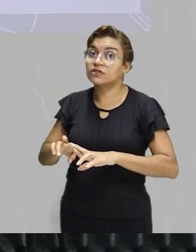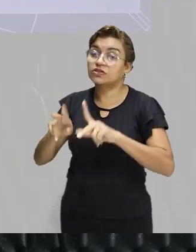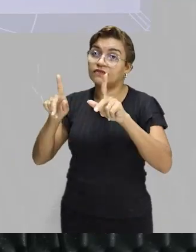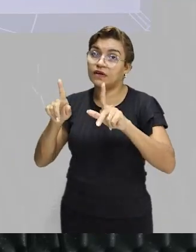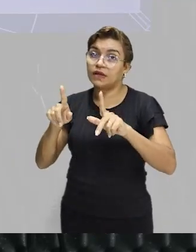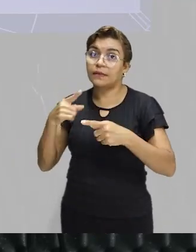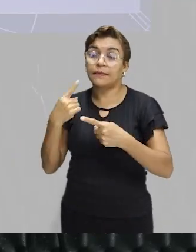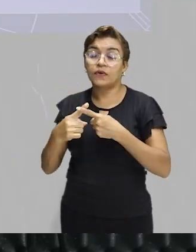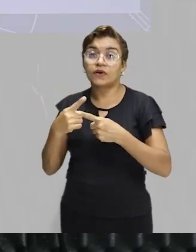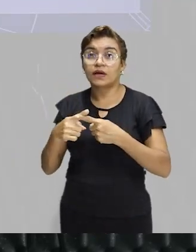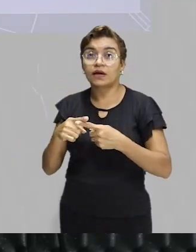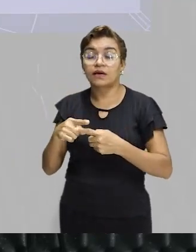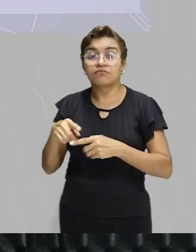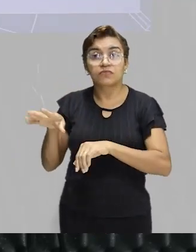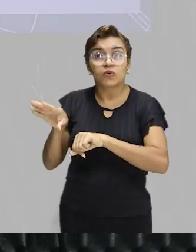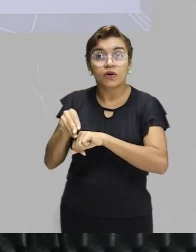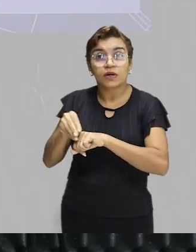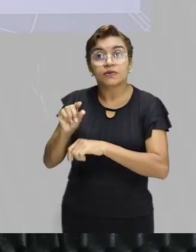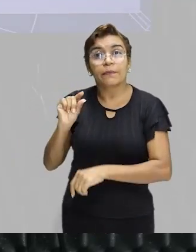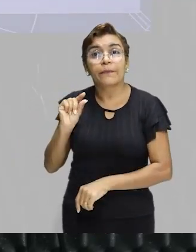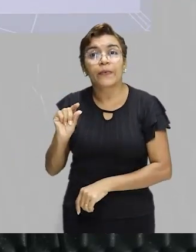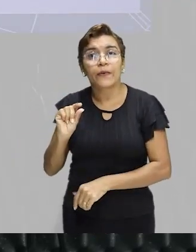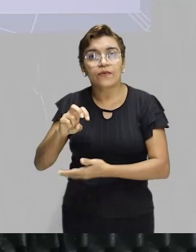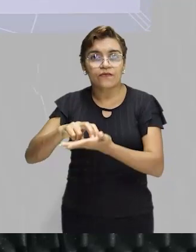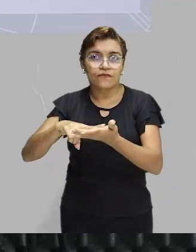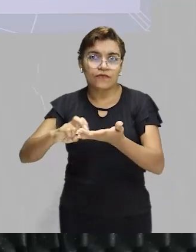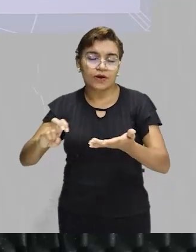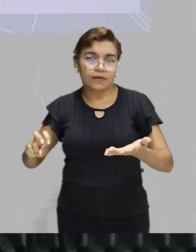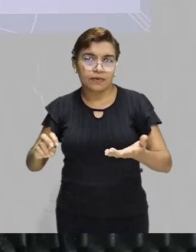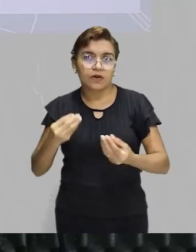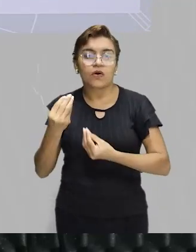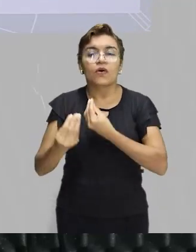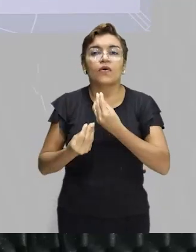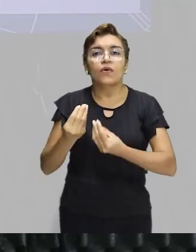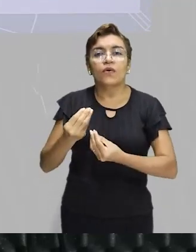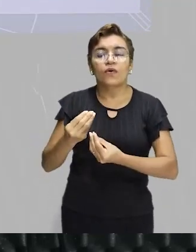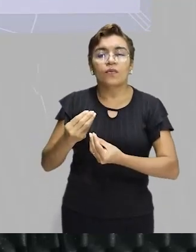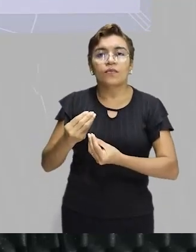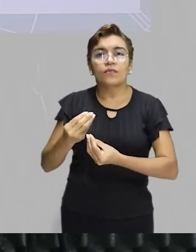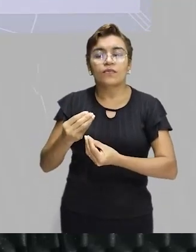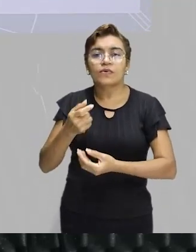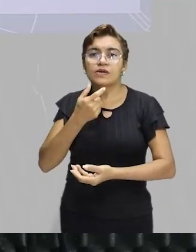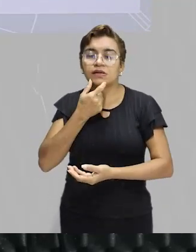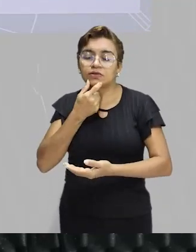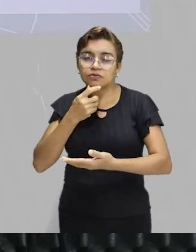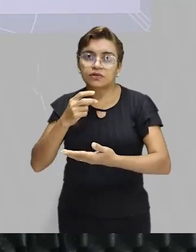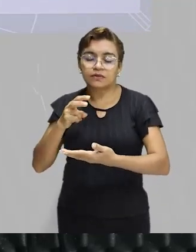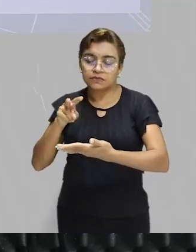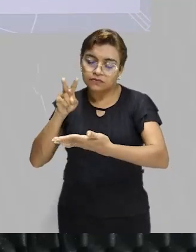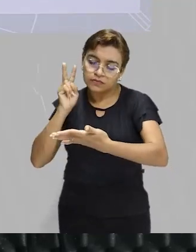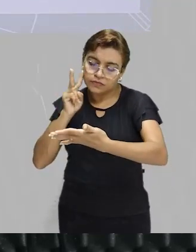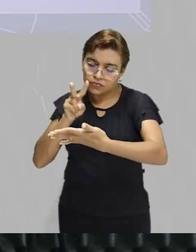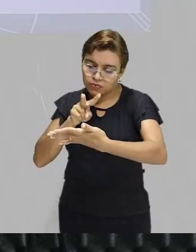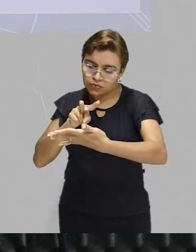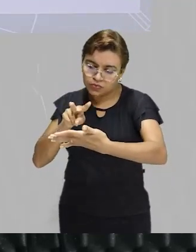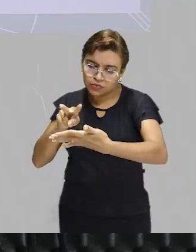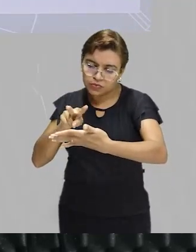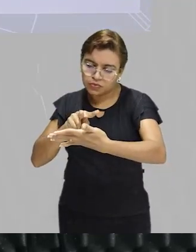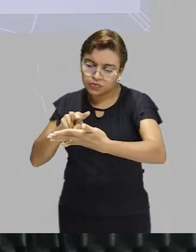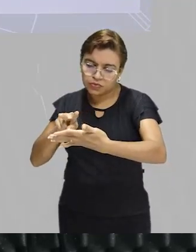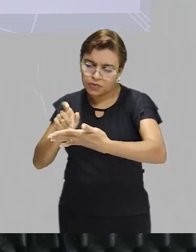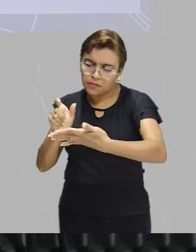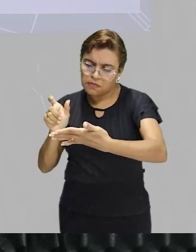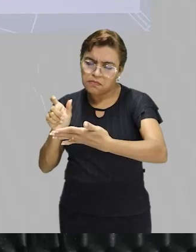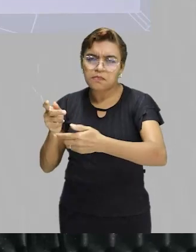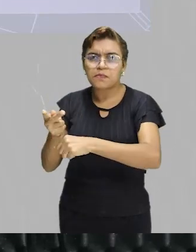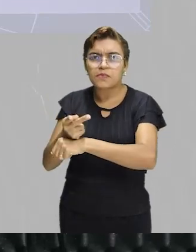uma limitação do nosso conhecimento de vocabulário. Então, como é que você faz a leitura em inglês? Você sai procurando palavras que você já viu,